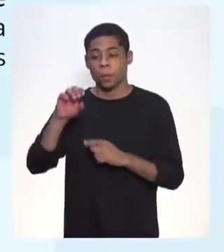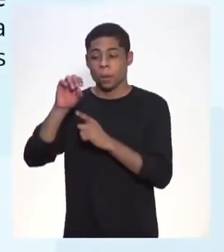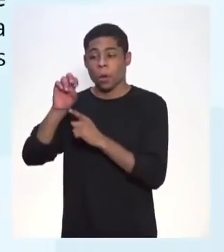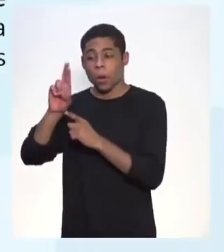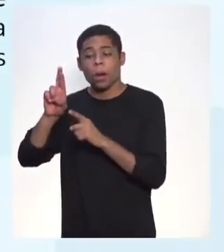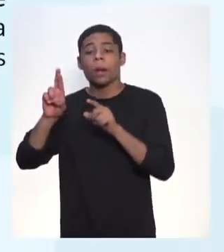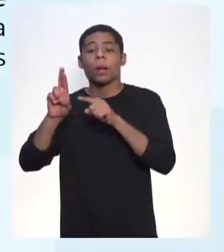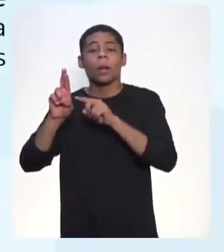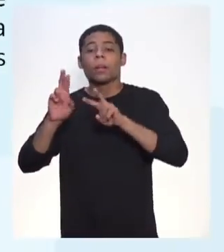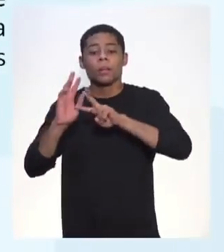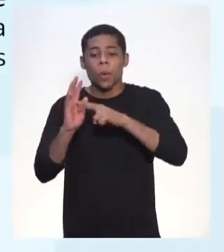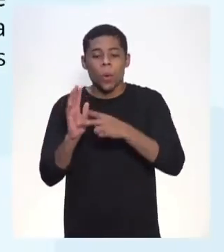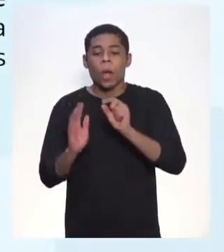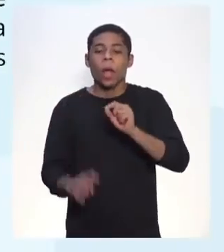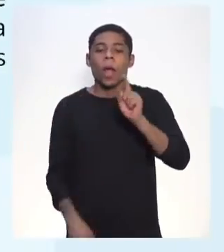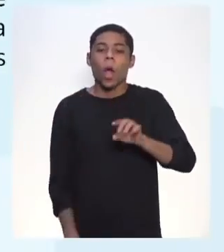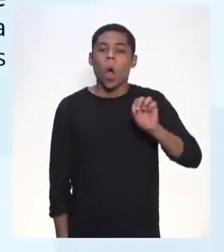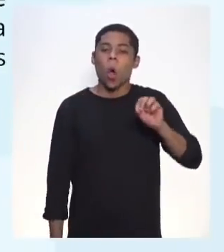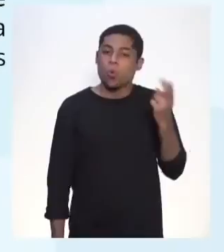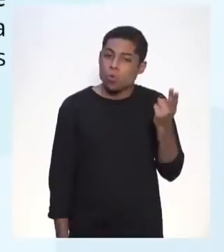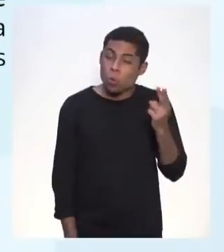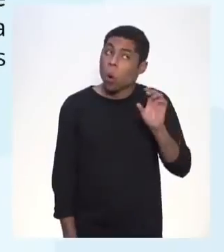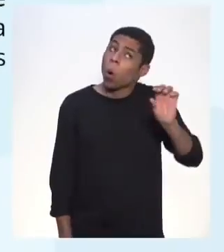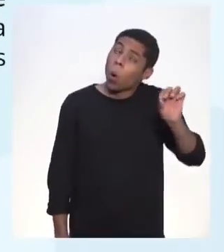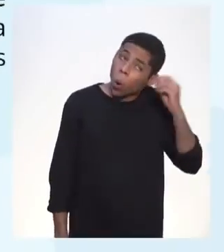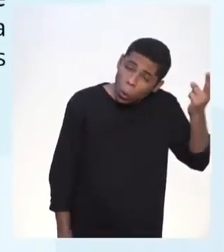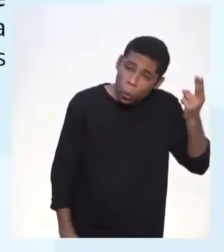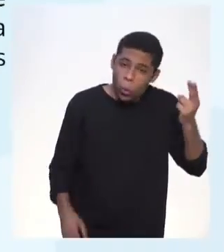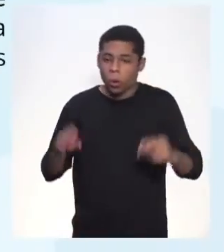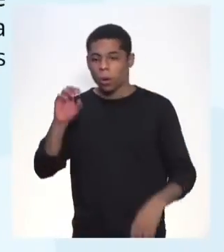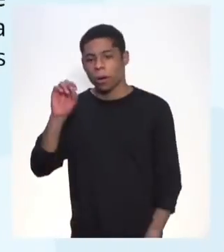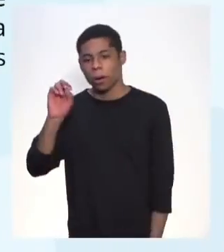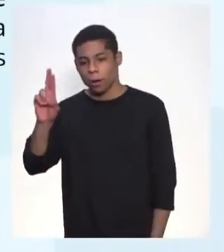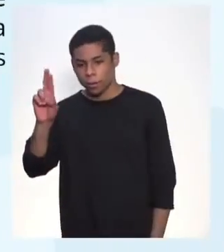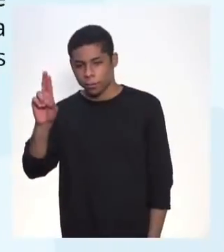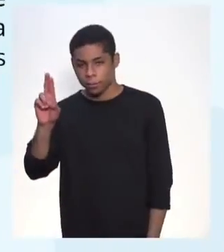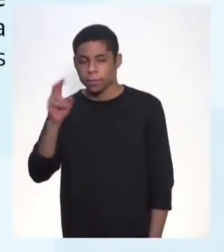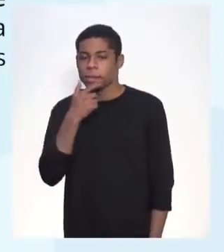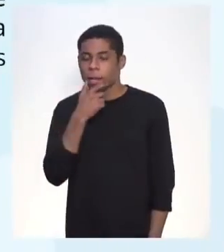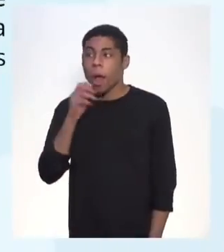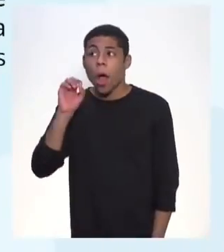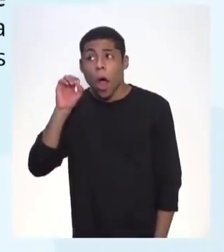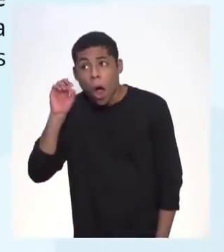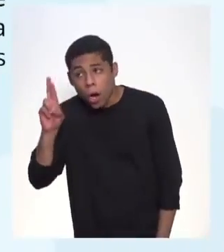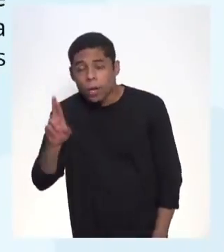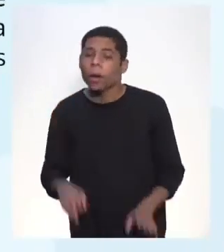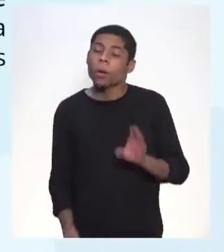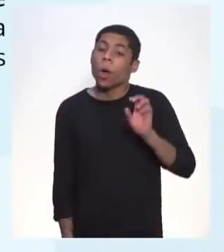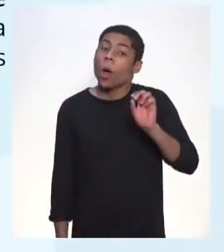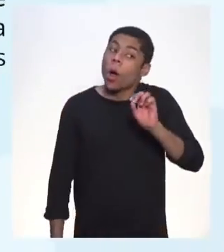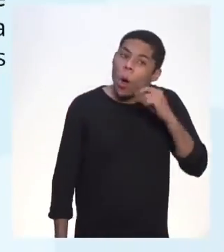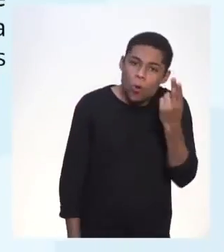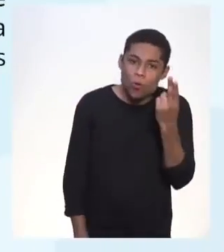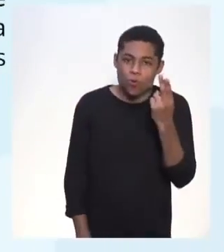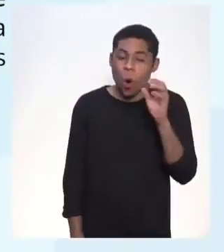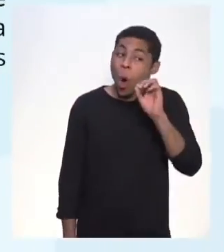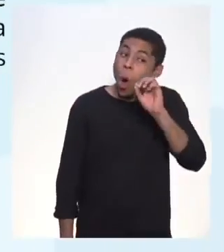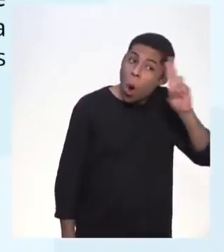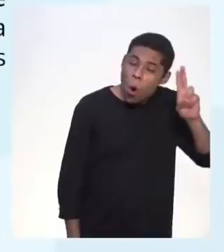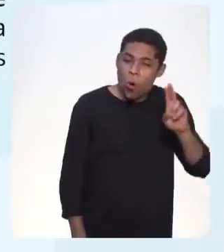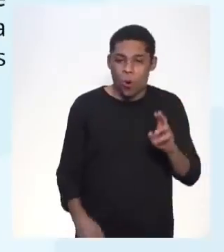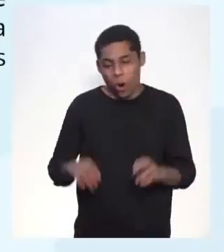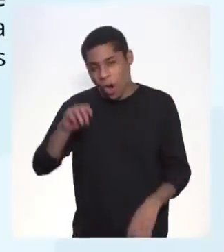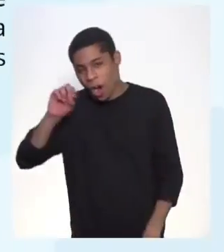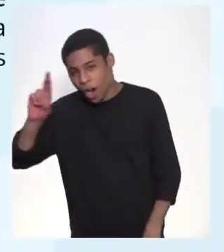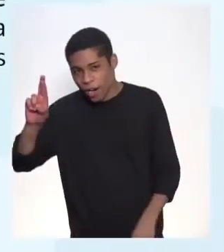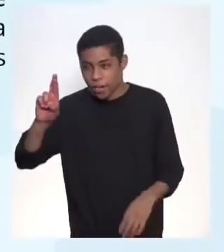daí a gente tem outra palavrinha aqui, ó. Or, que indica uma opção. Ou uma série de